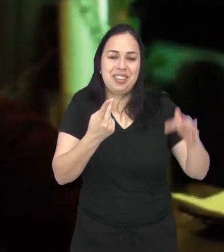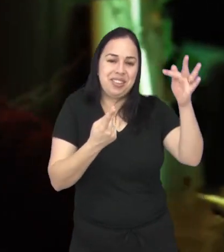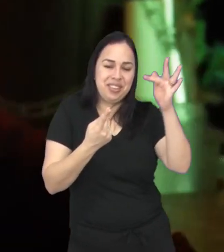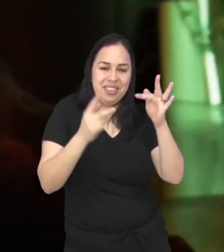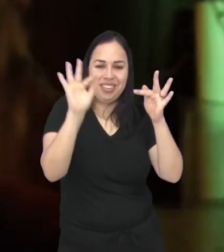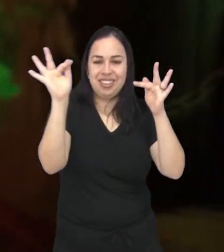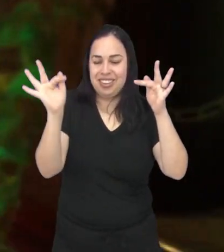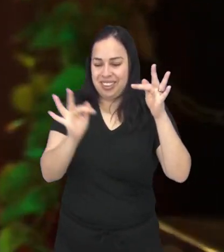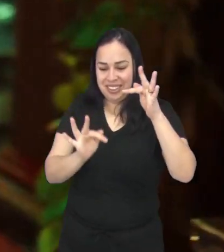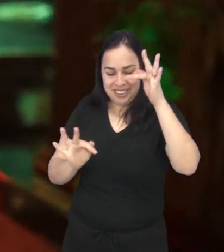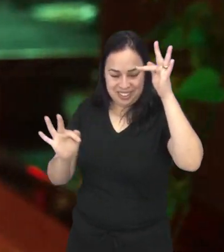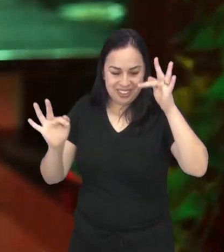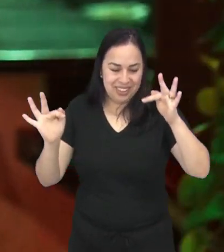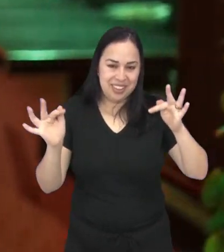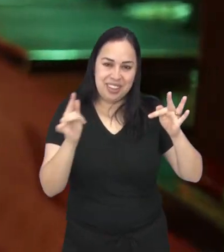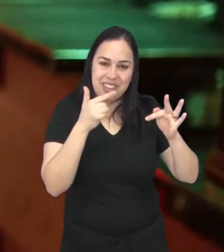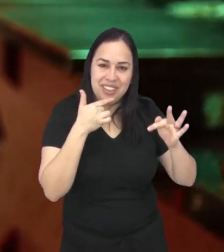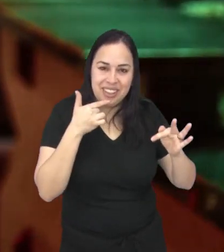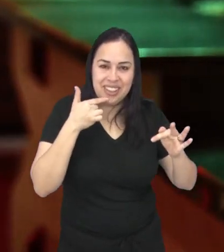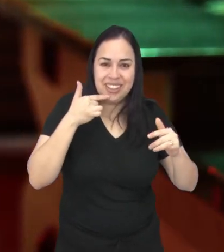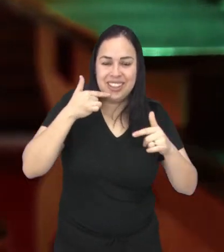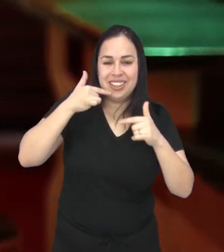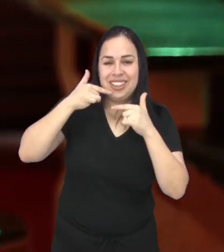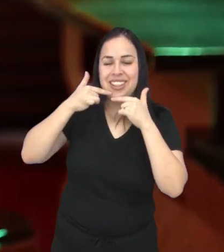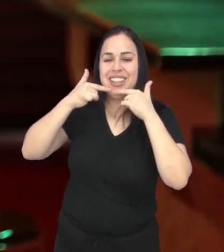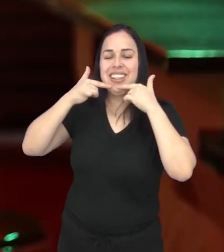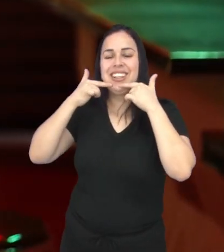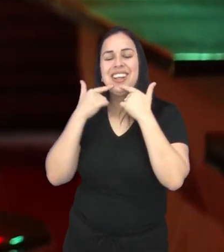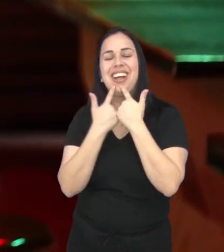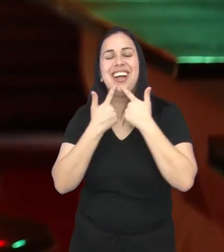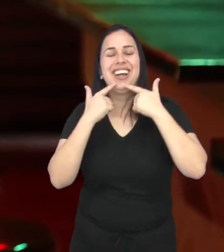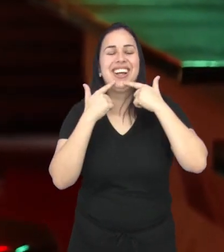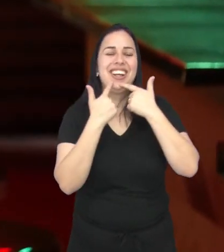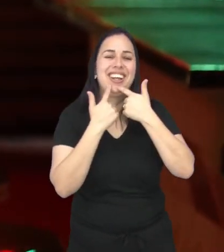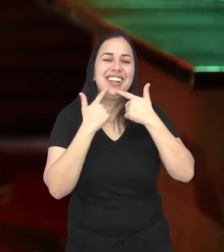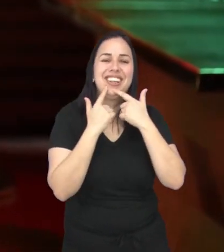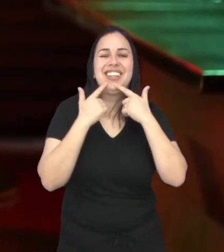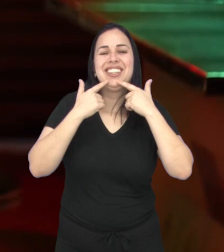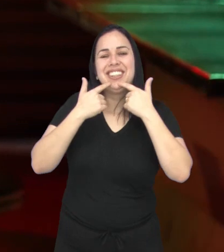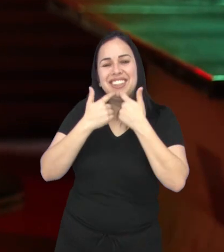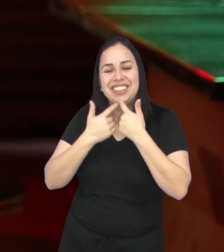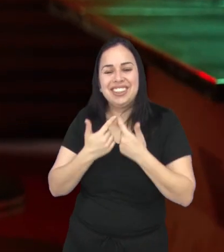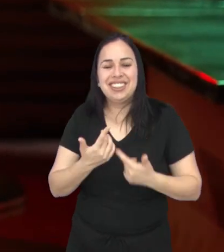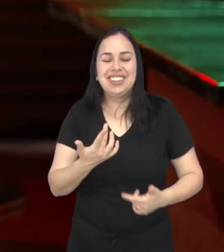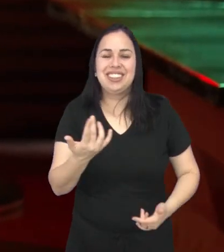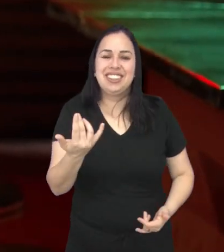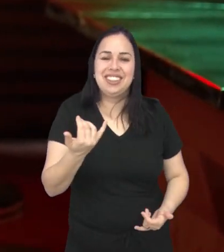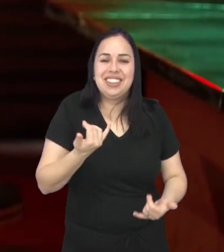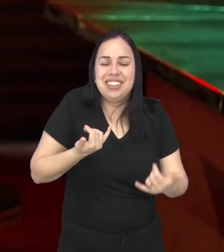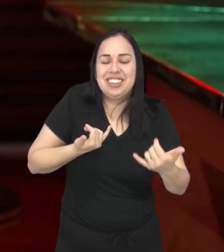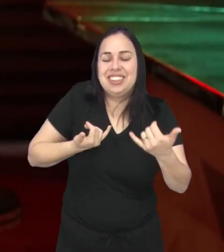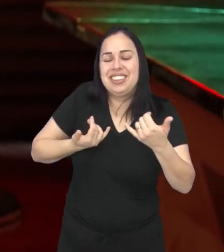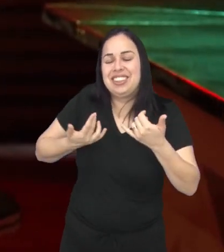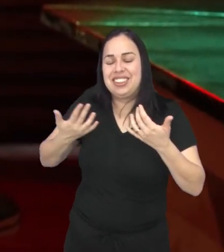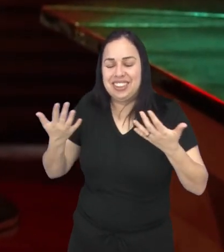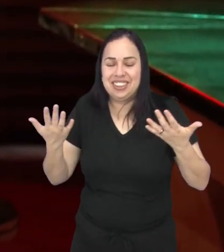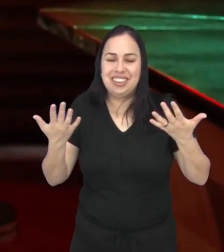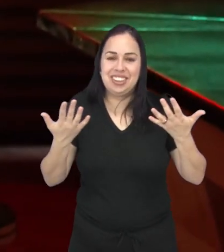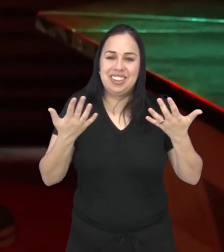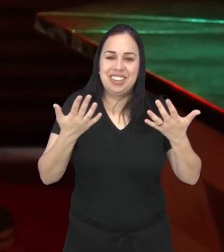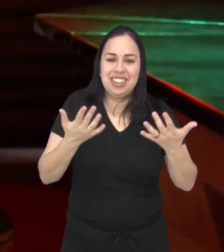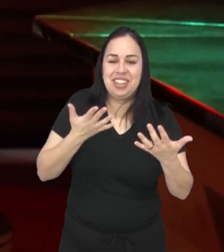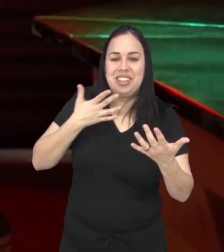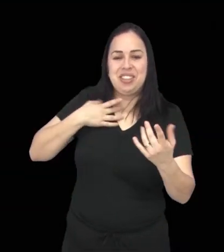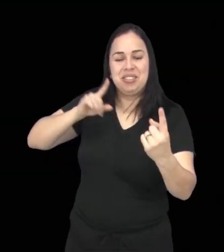feliz e atuar e me descobrir no